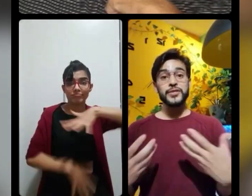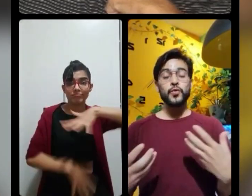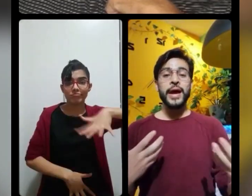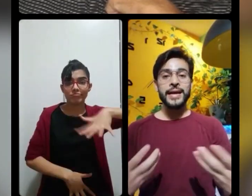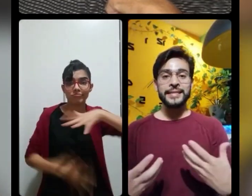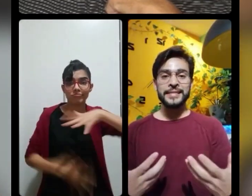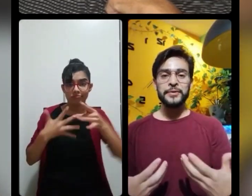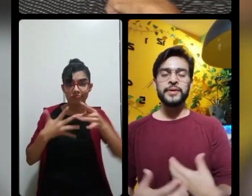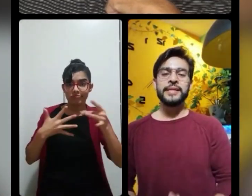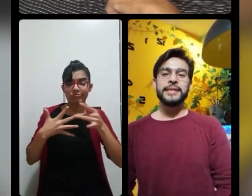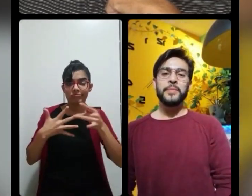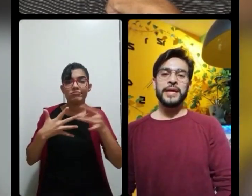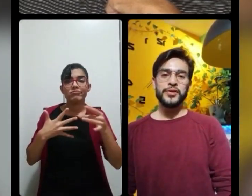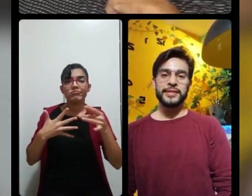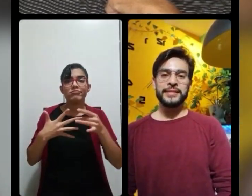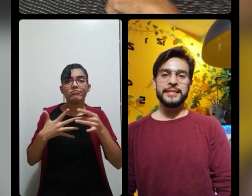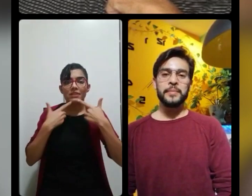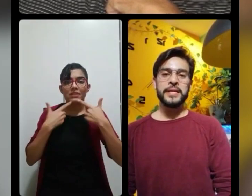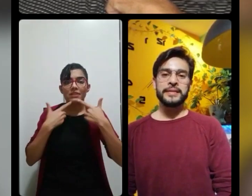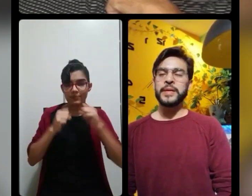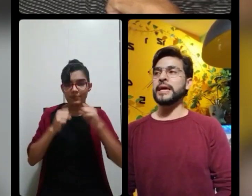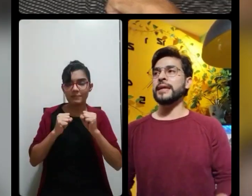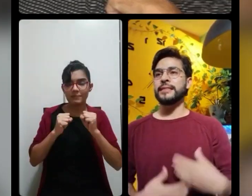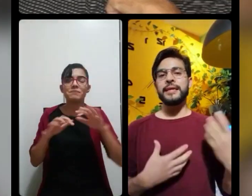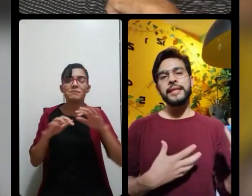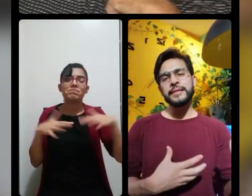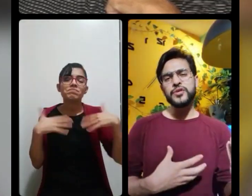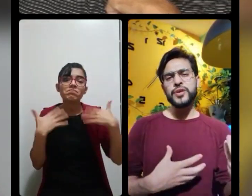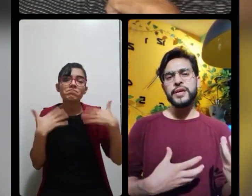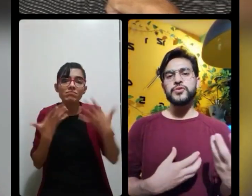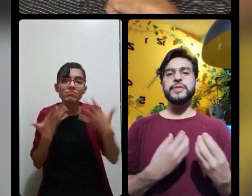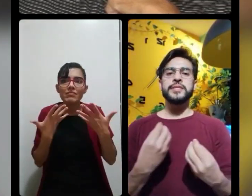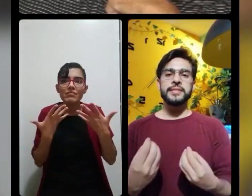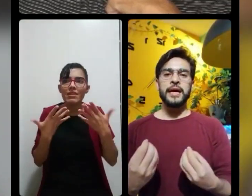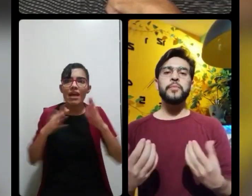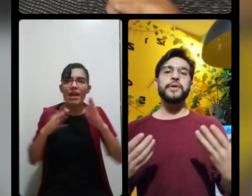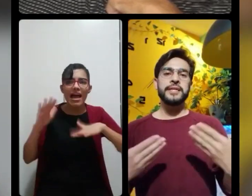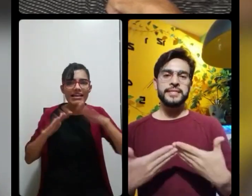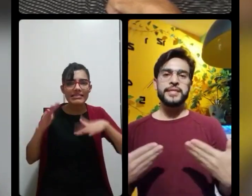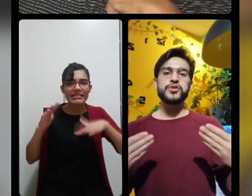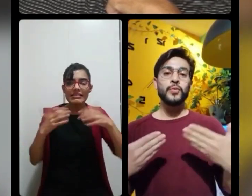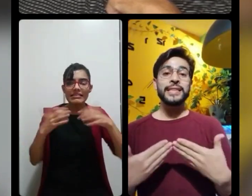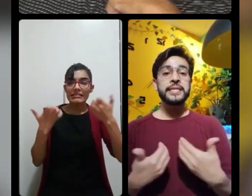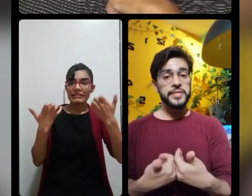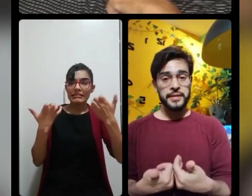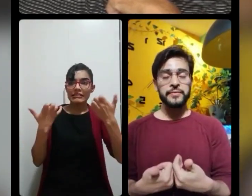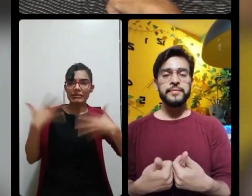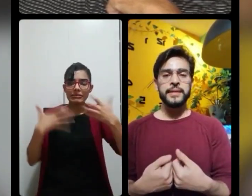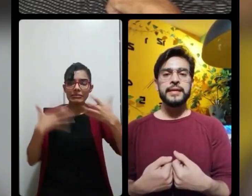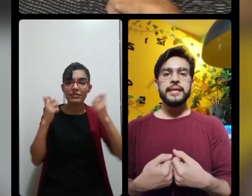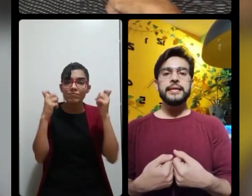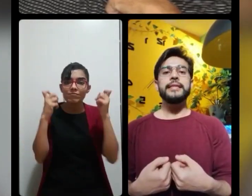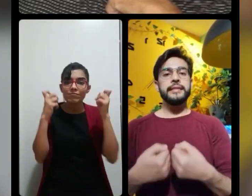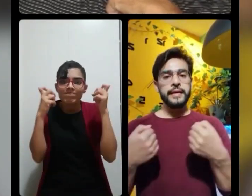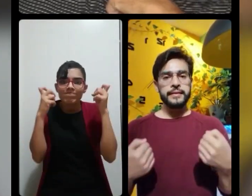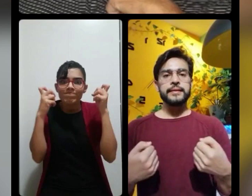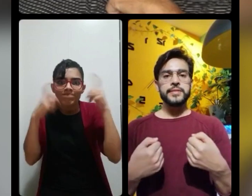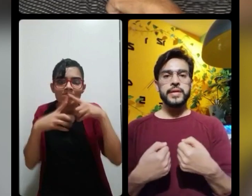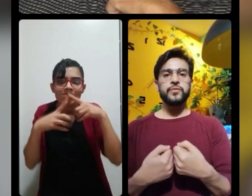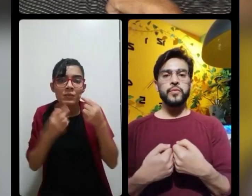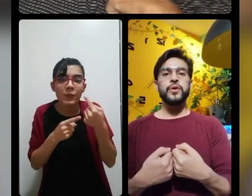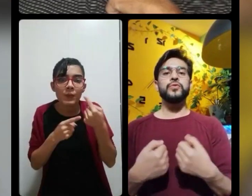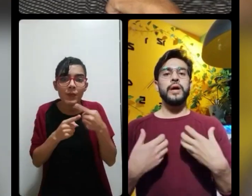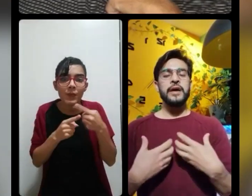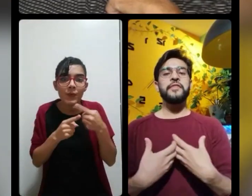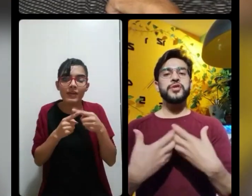vezes é escorregadio para a gente que trabalha também na área tratar de gesto e de sinal, porque existe uma tensão que tenta,